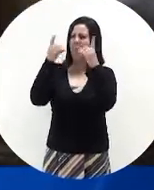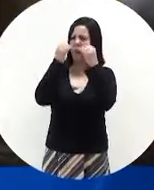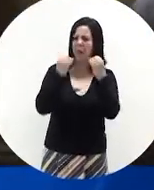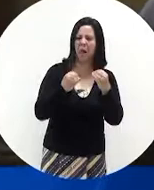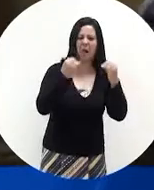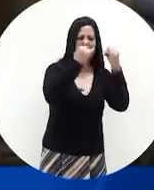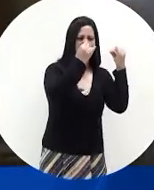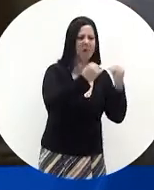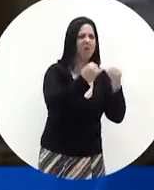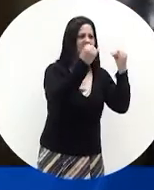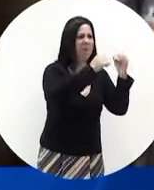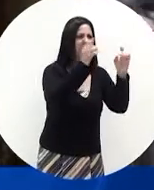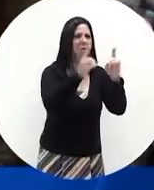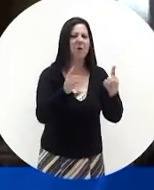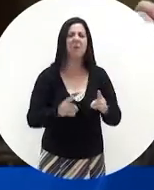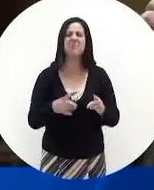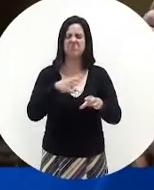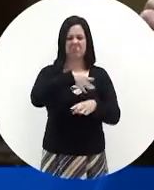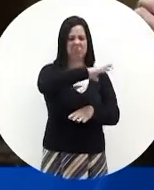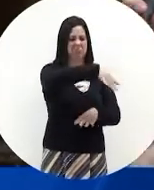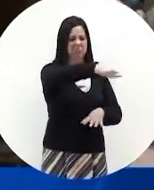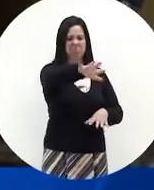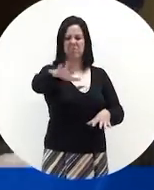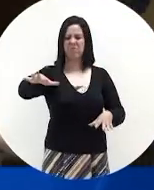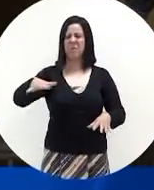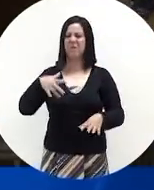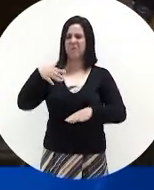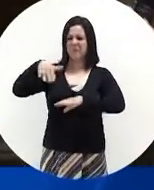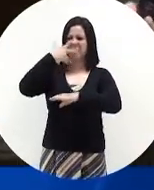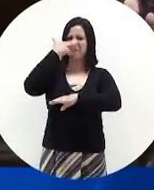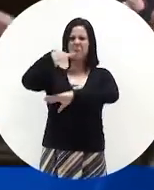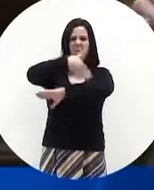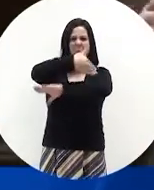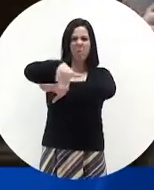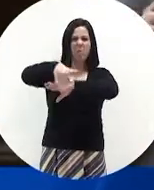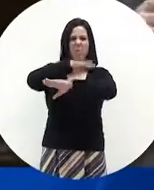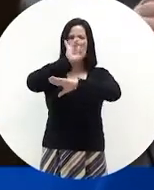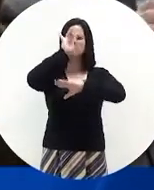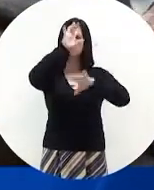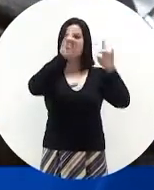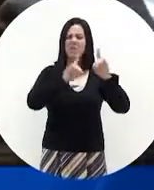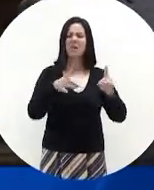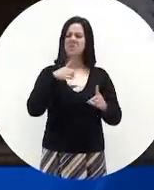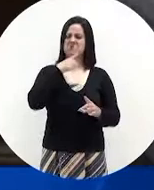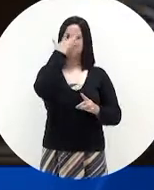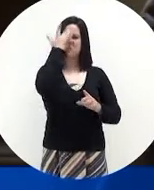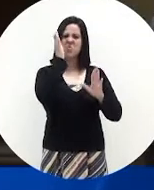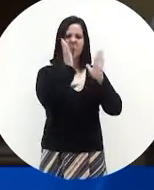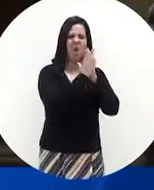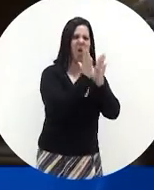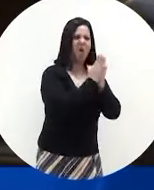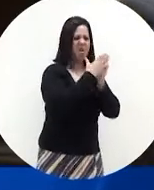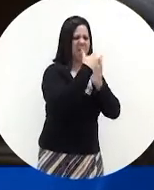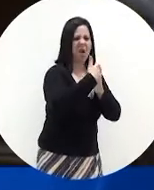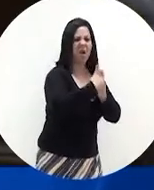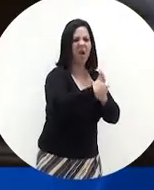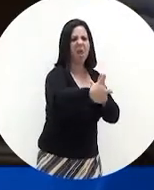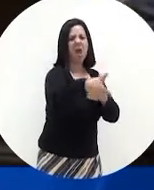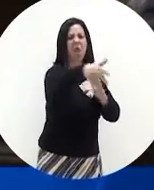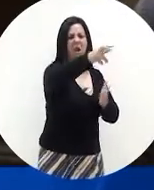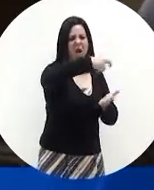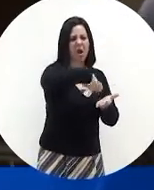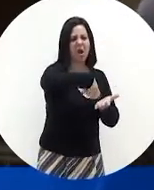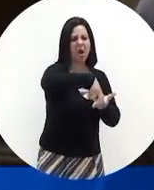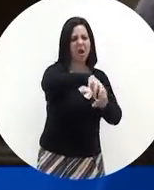onde tinha os ídolos ali espalhados, quase que uma avenida de ídolos, e gente orando aqui, gente orando